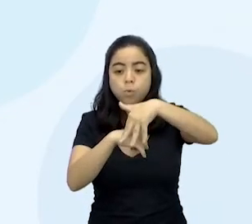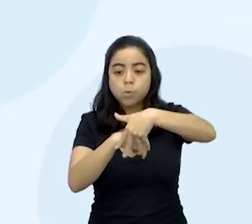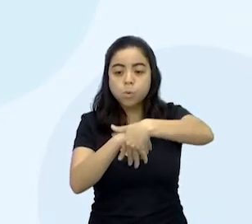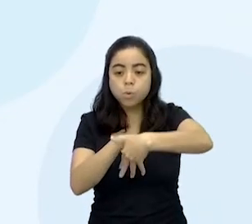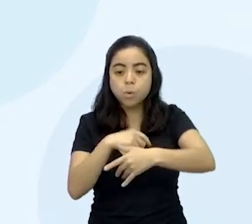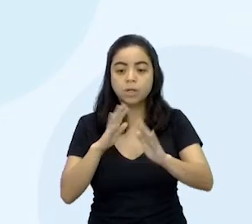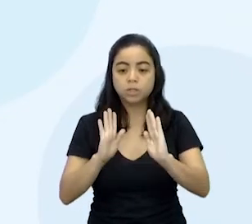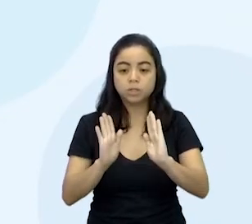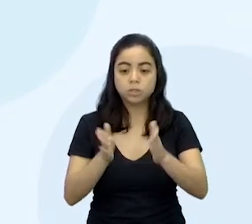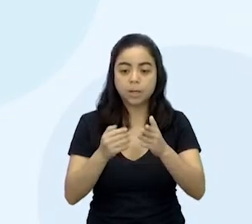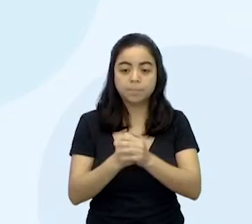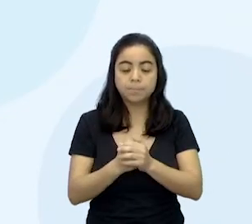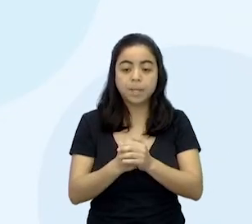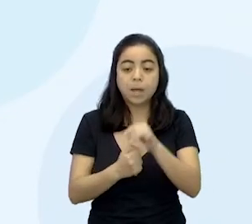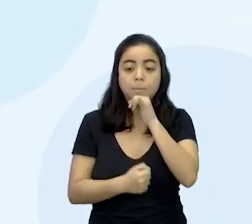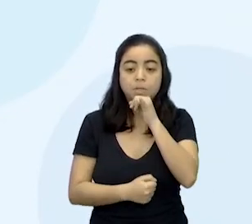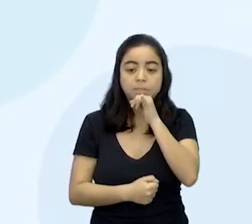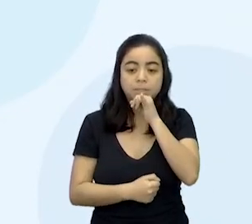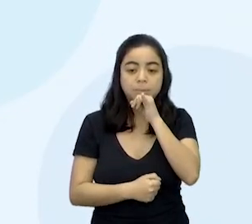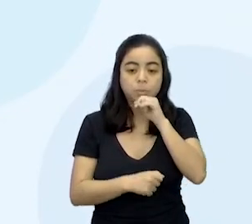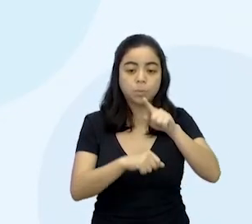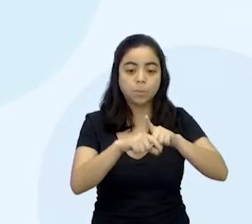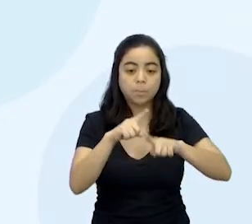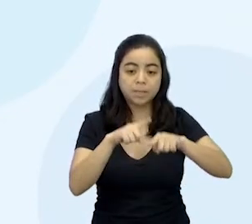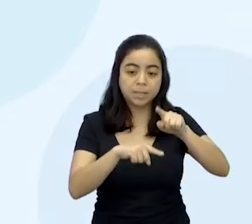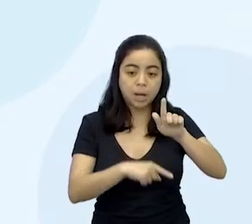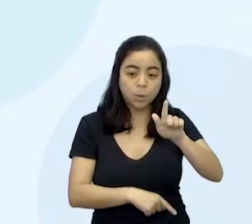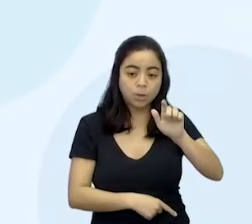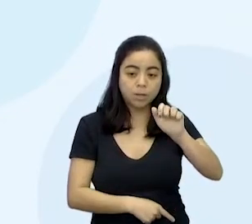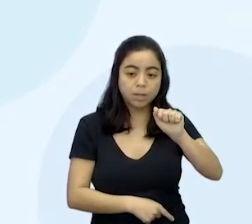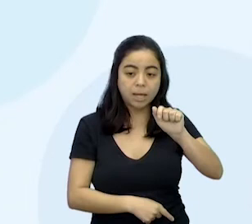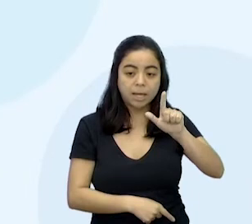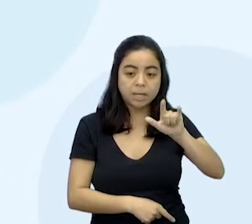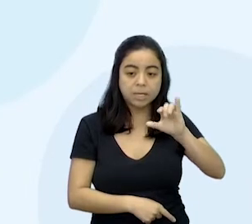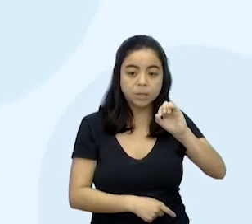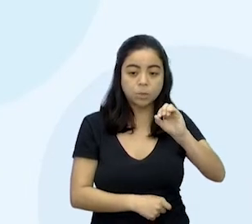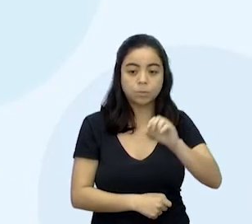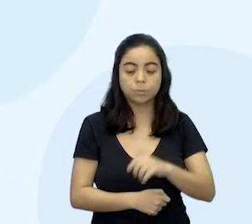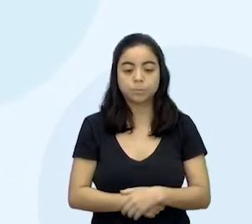tá? É o caso, por exemplo, do gálio, tá?